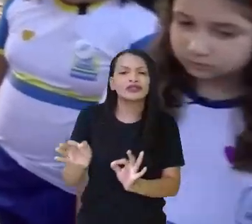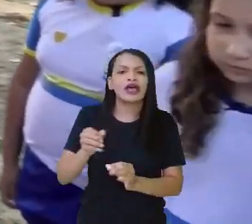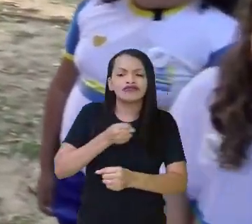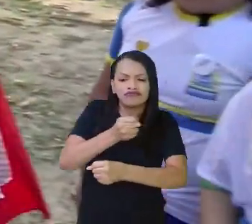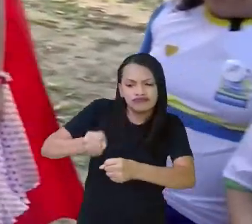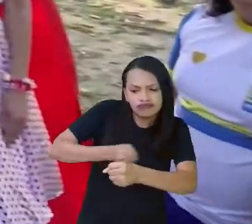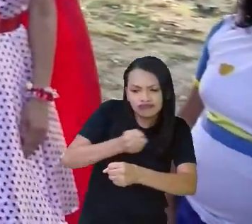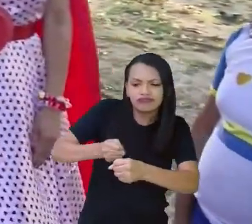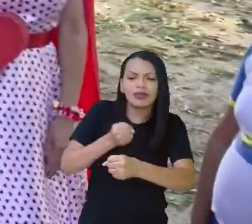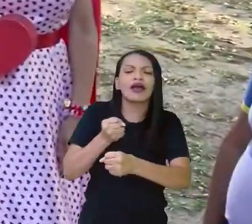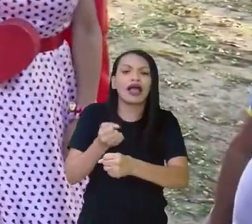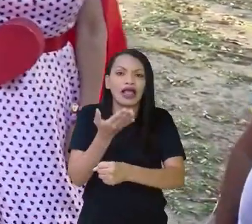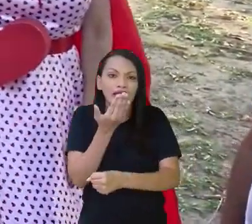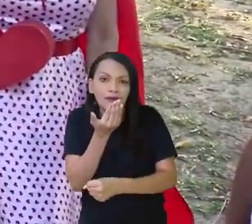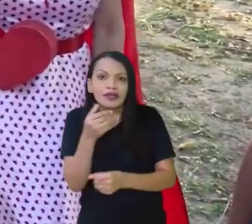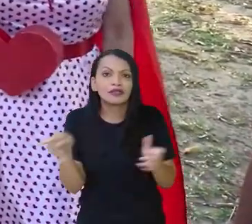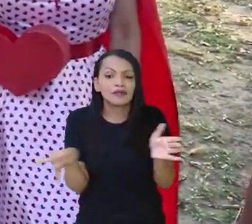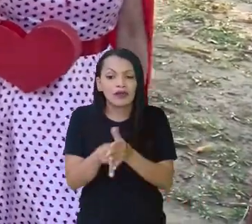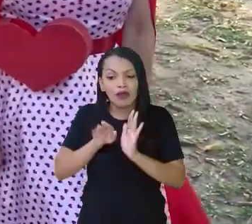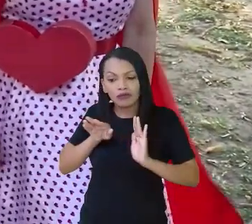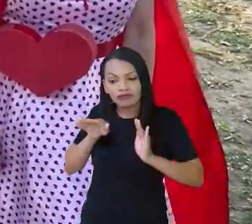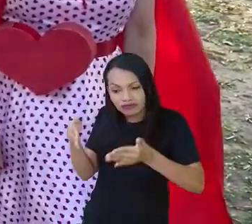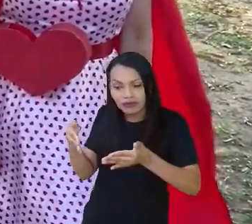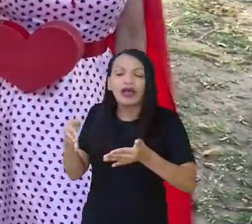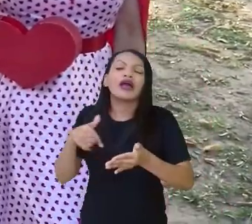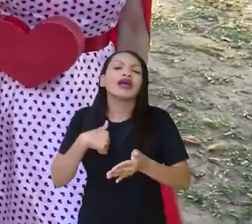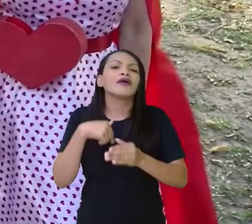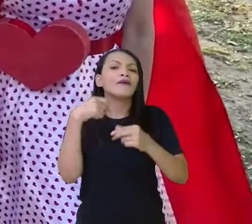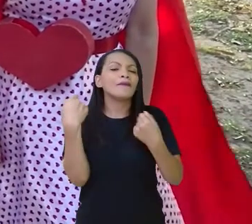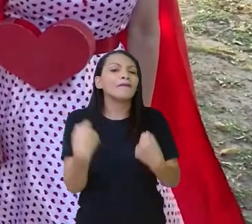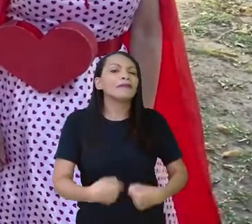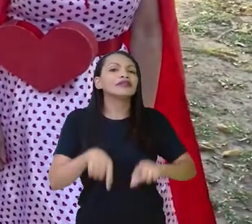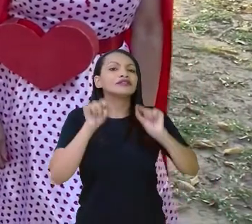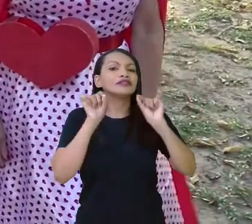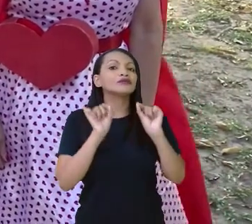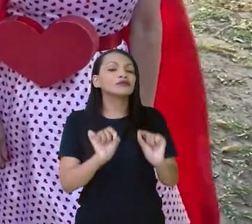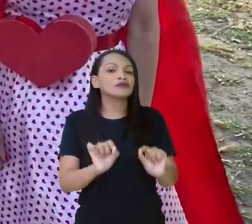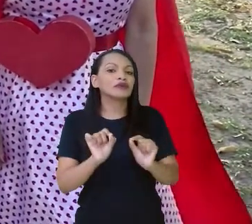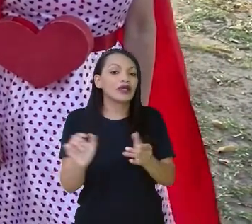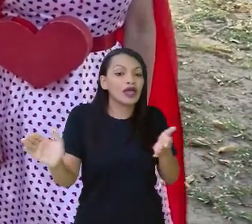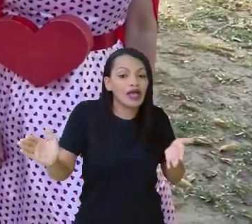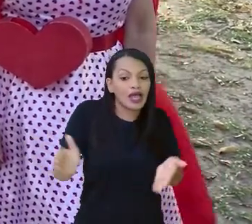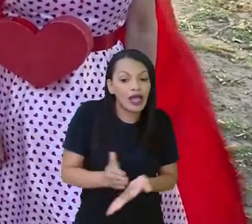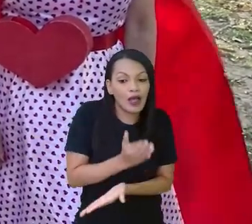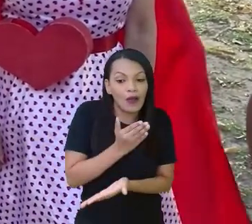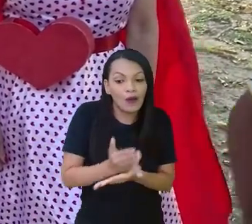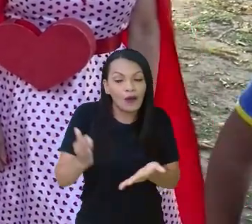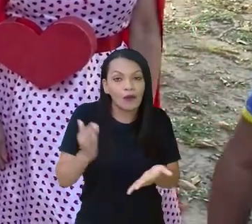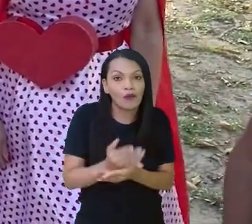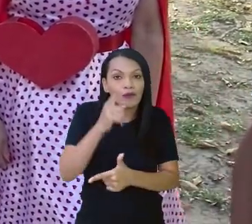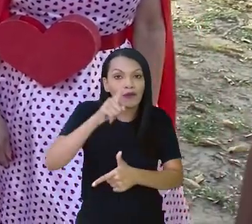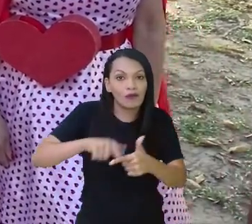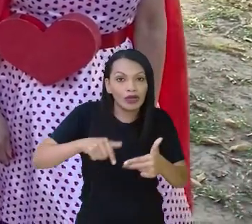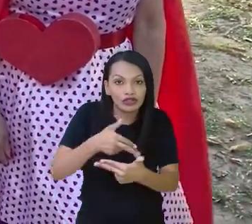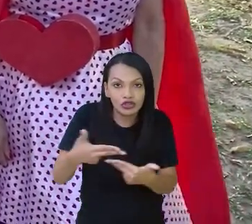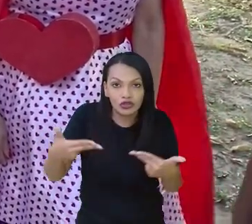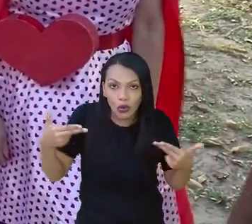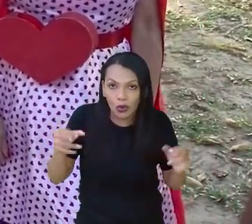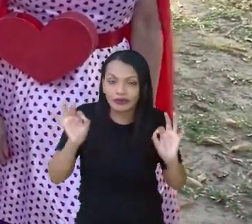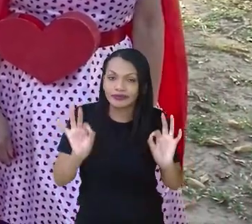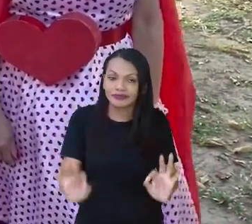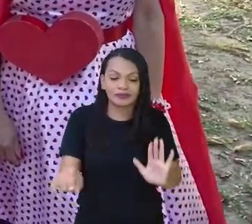forma direcionada. E para isso, eu preciso de alguns ingredientes.